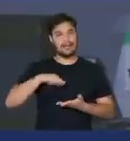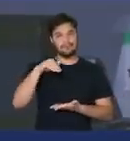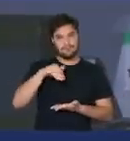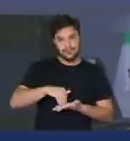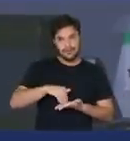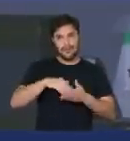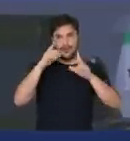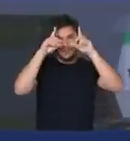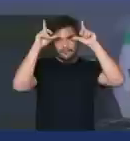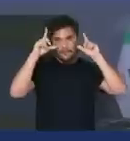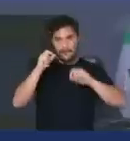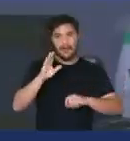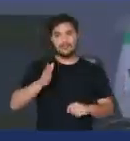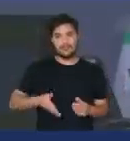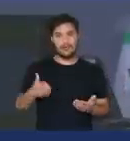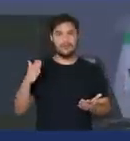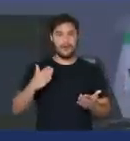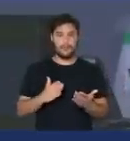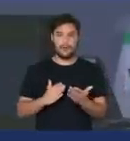enfermagem,